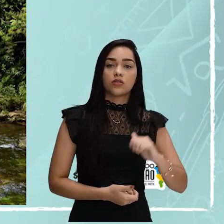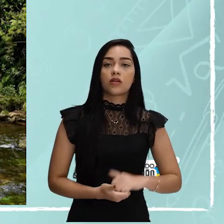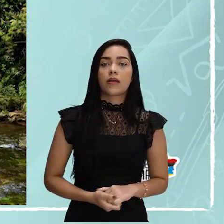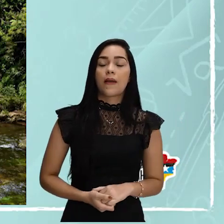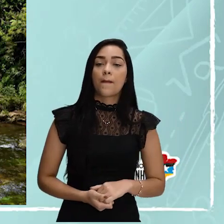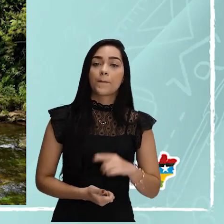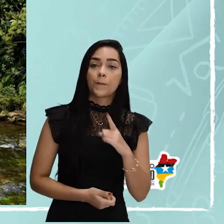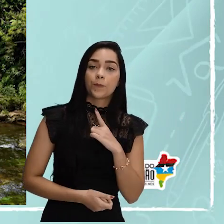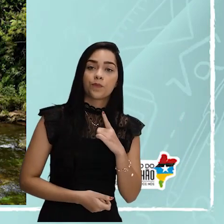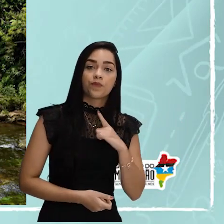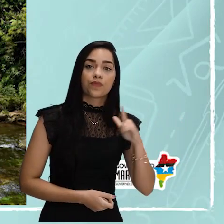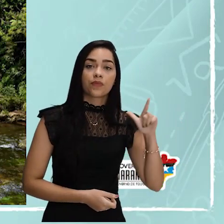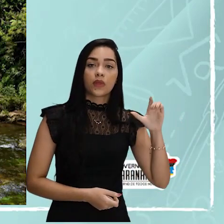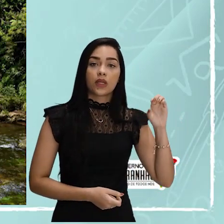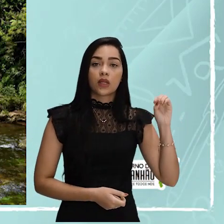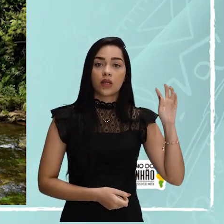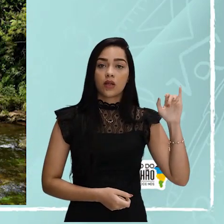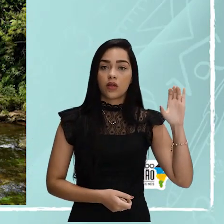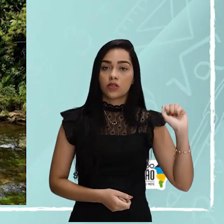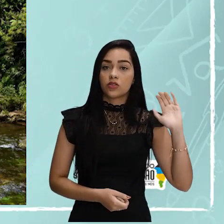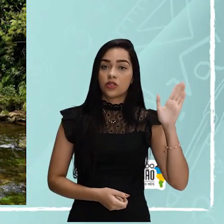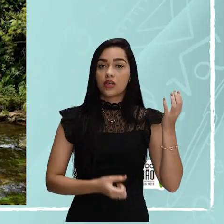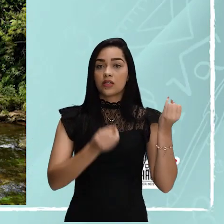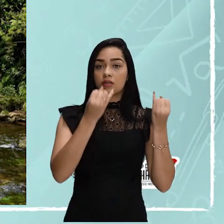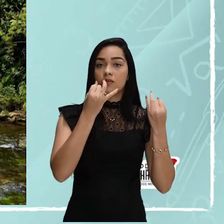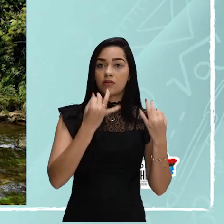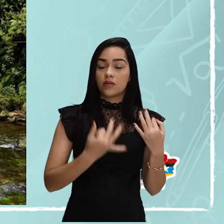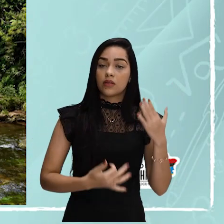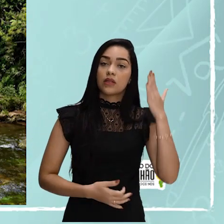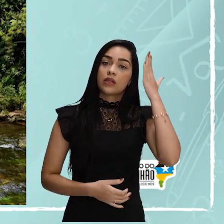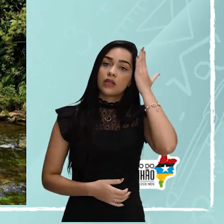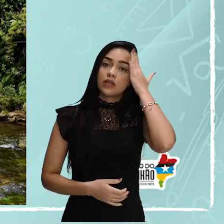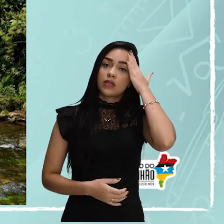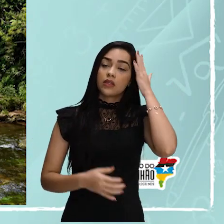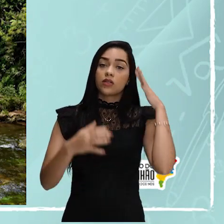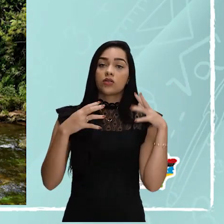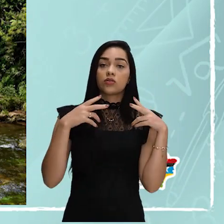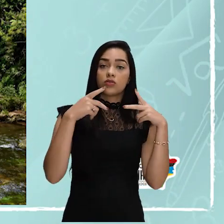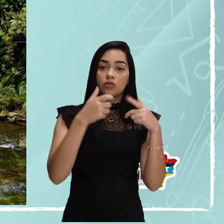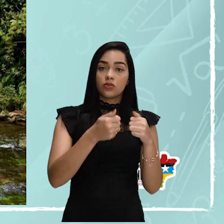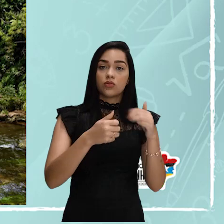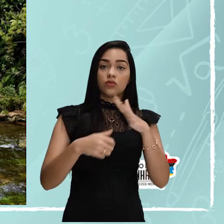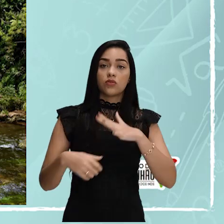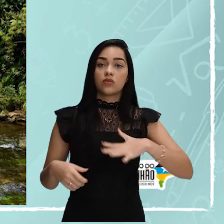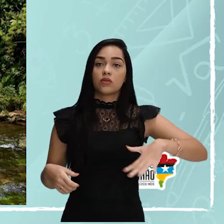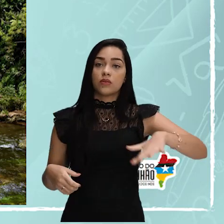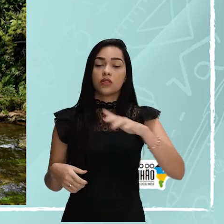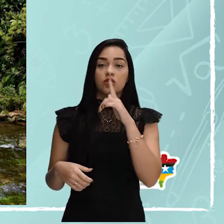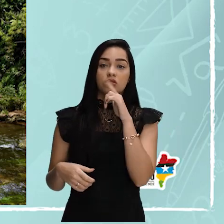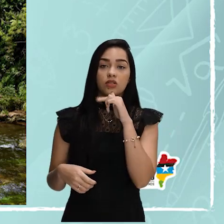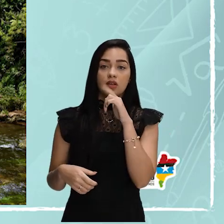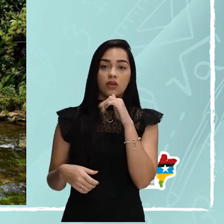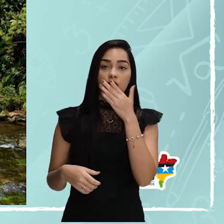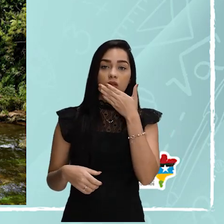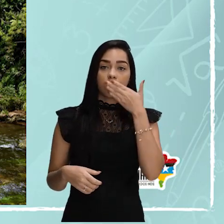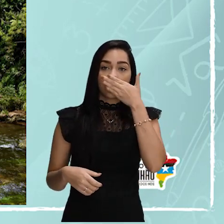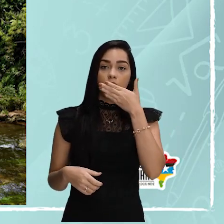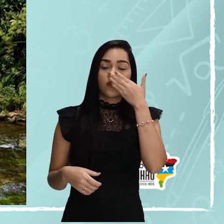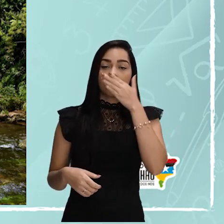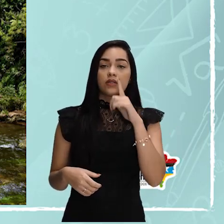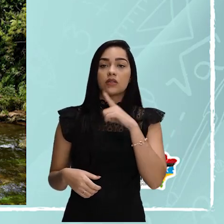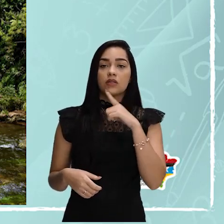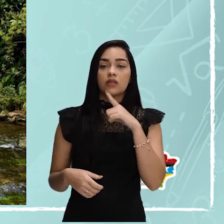de zona lótica, como eu já mencionei para vocês, compreende todos os ambientes de água doce que tem ali